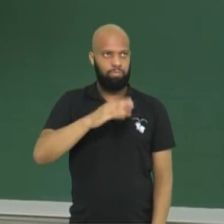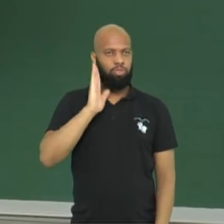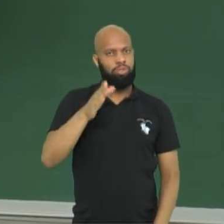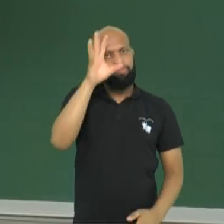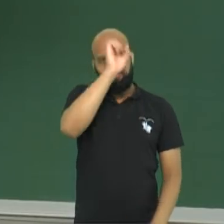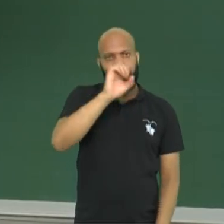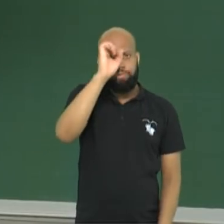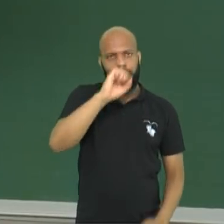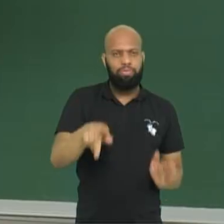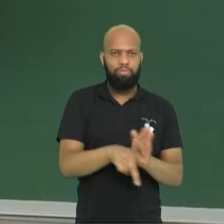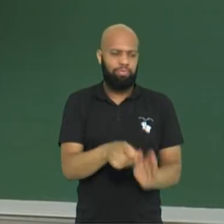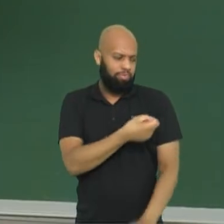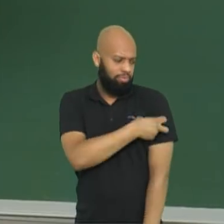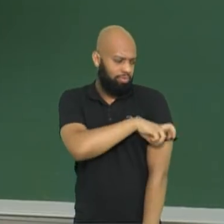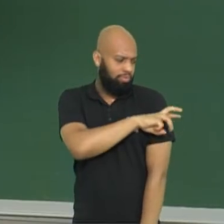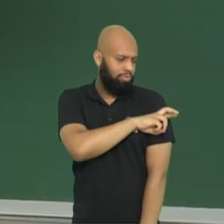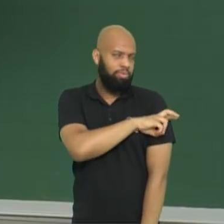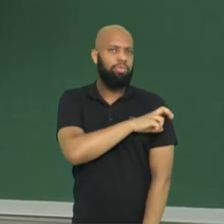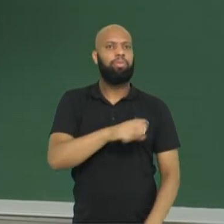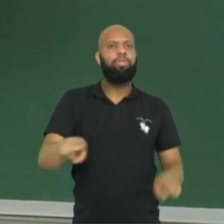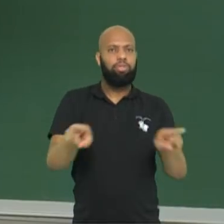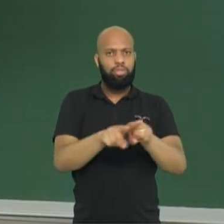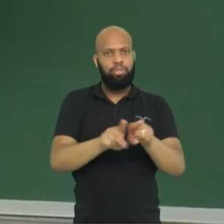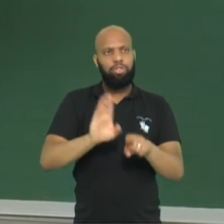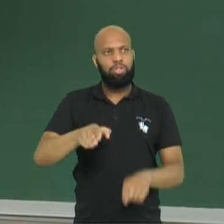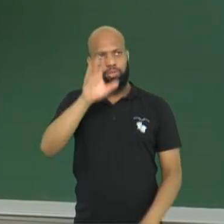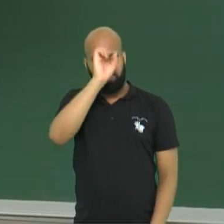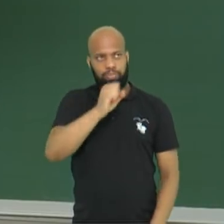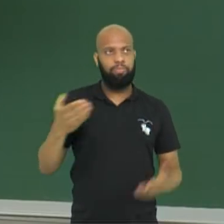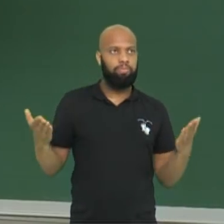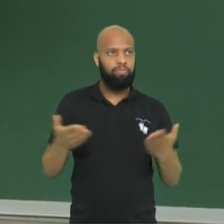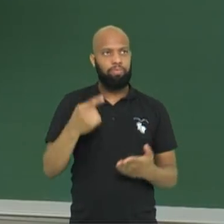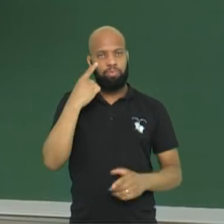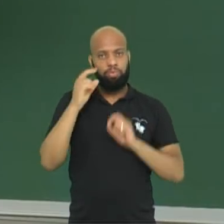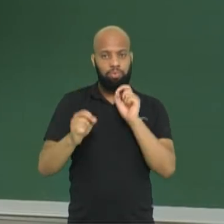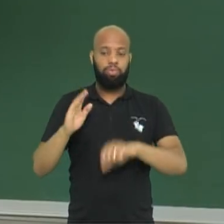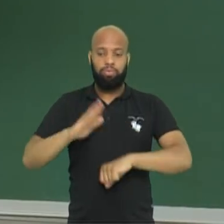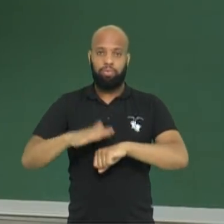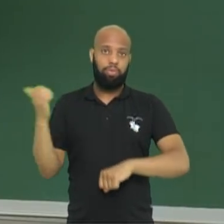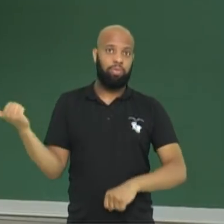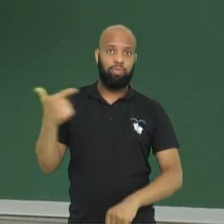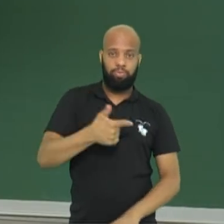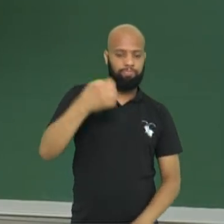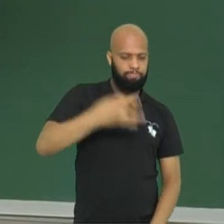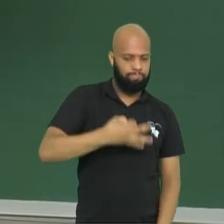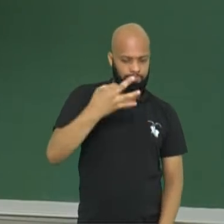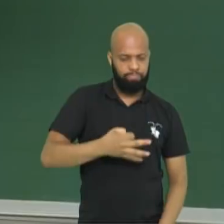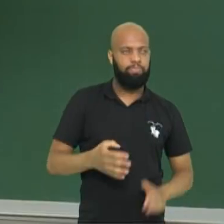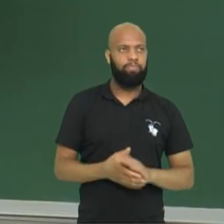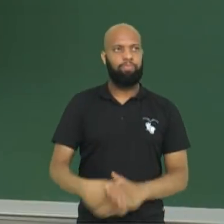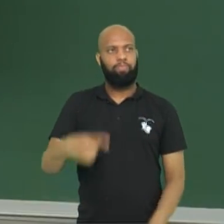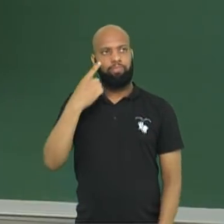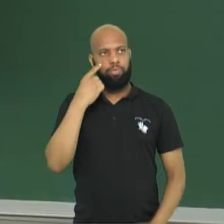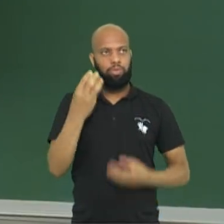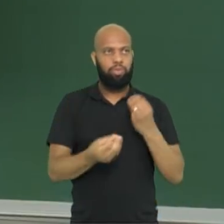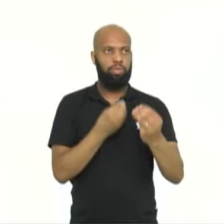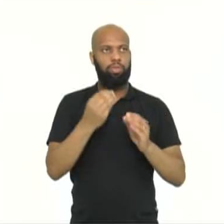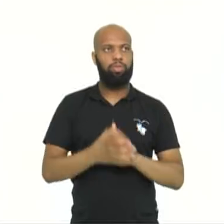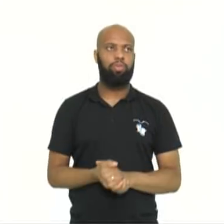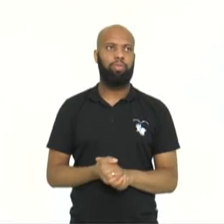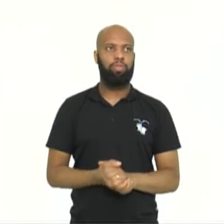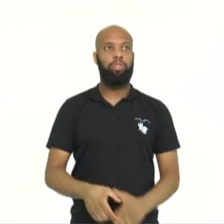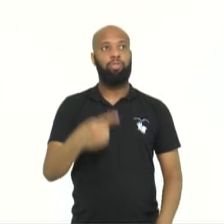Então, é importante. E mais um pouquinho aqui, agora sobre o mais que perfeito. Olha lá como que